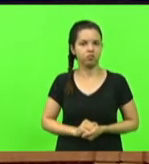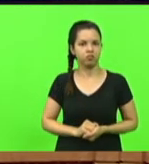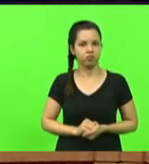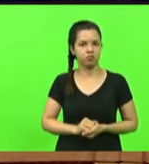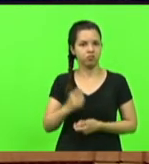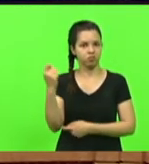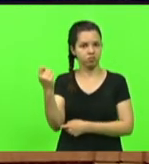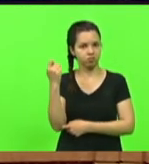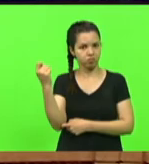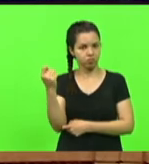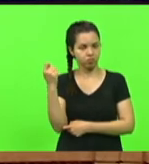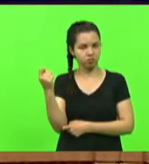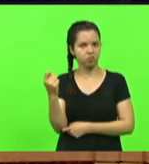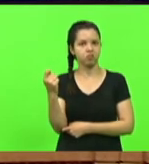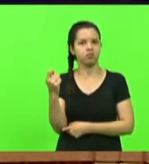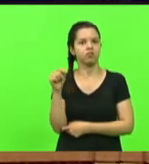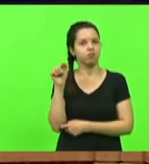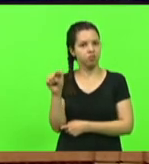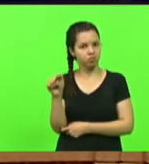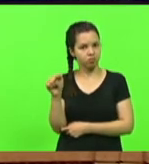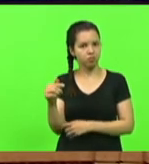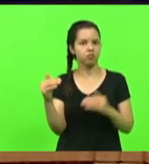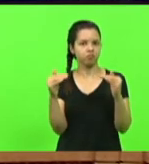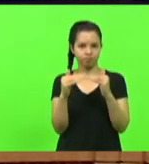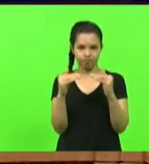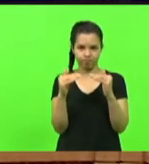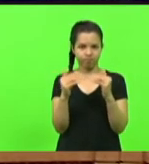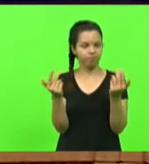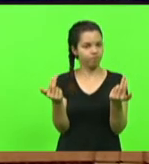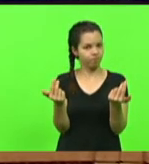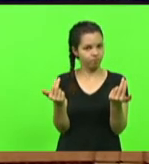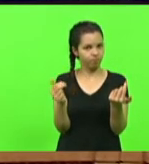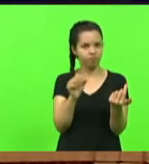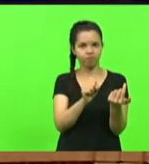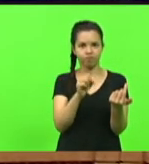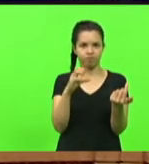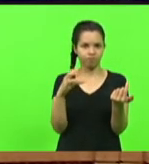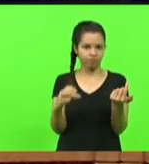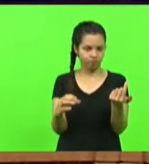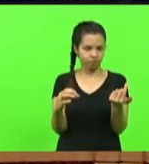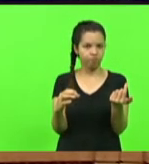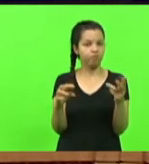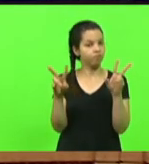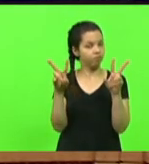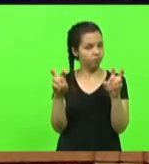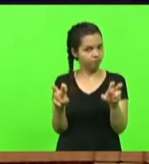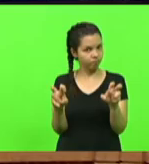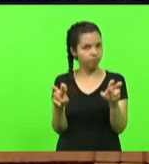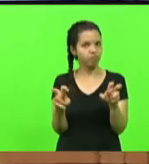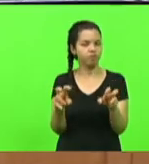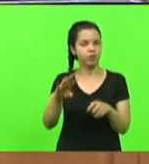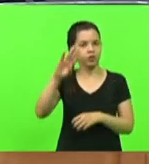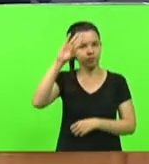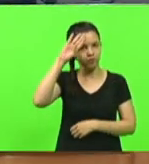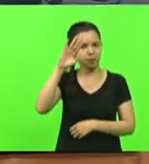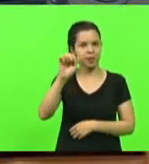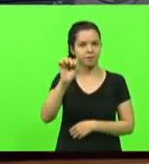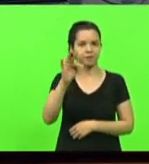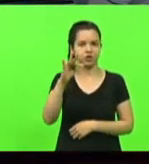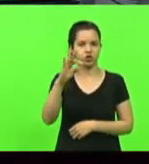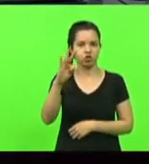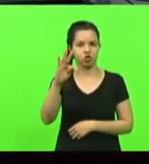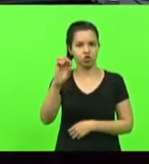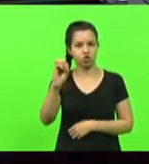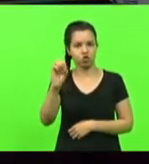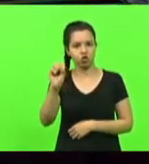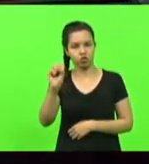Sul está identicamente igual a Santa Catarina na questão da febre aftosa. E foi